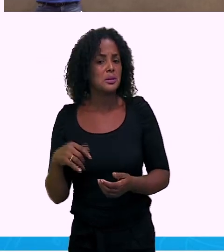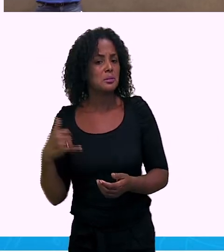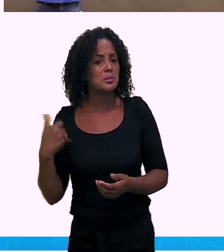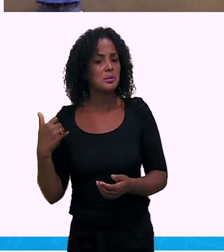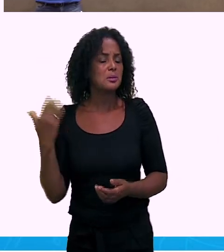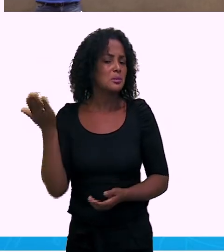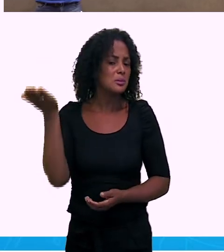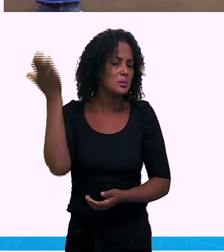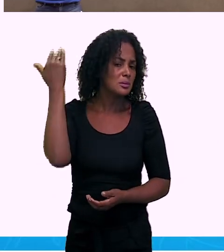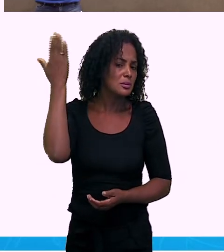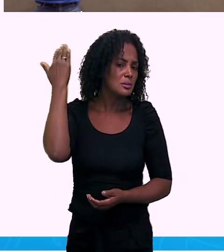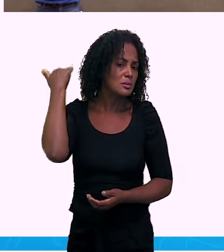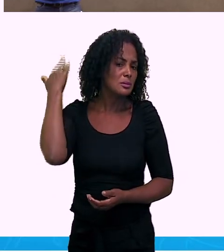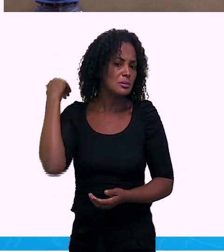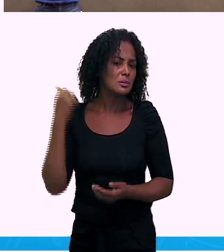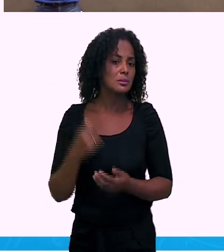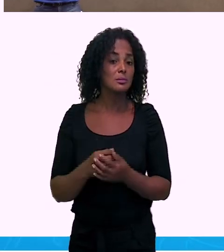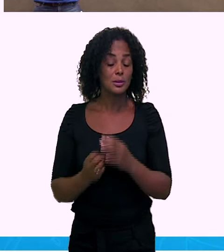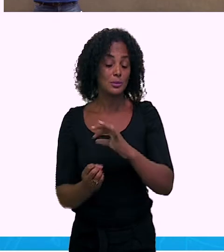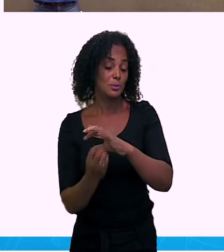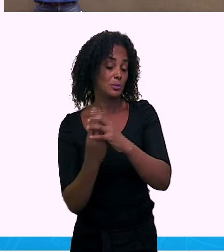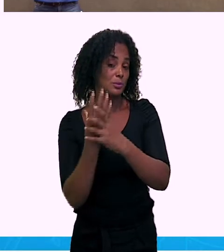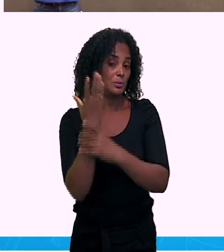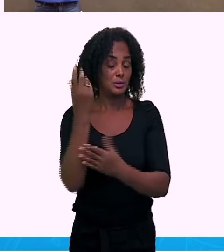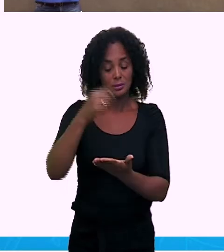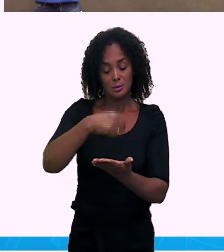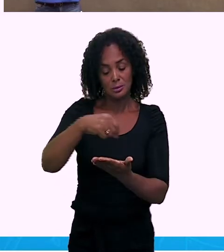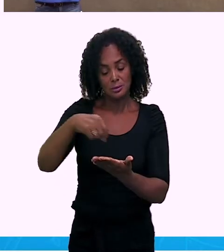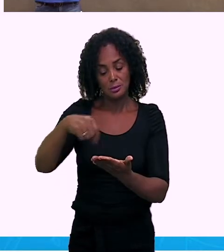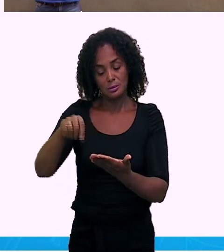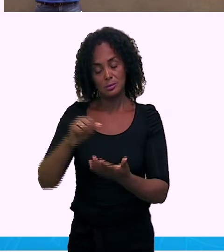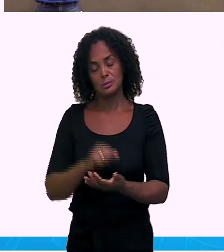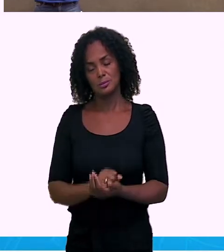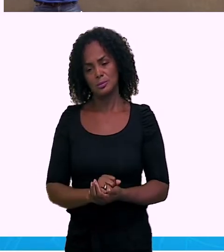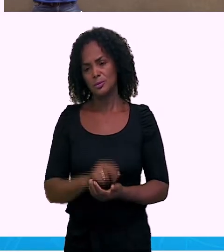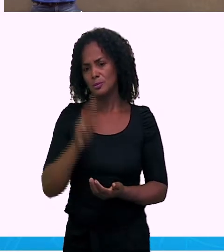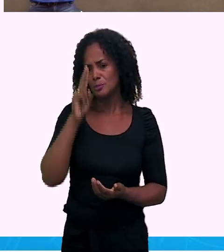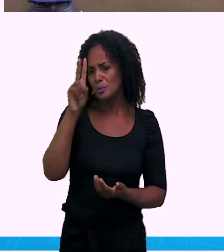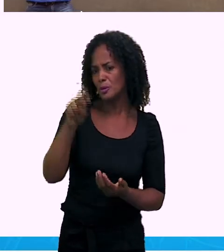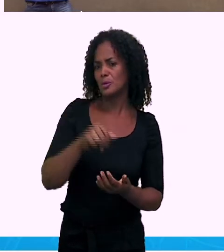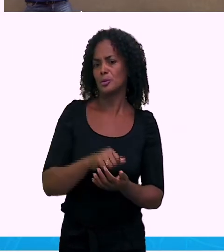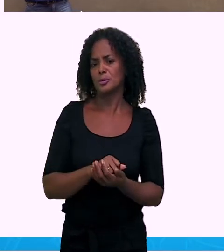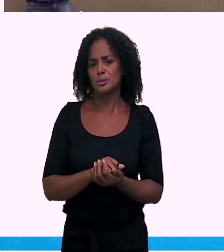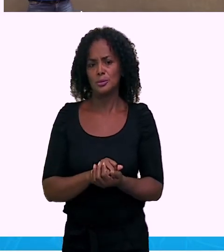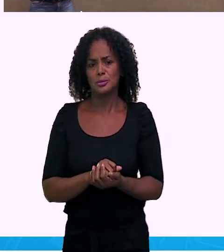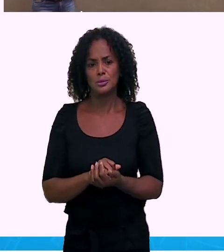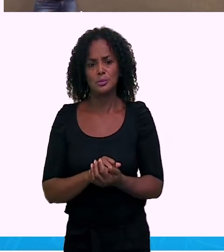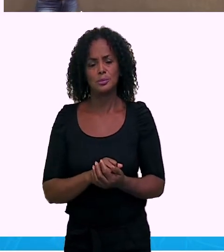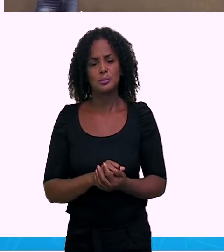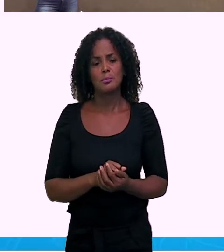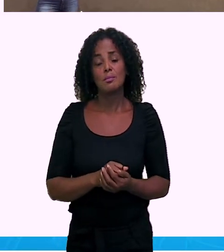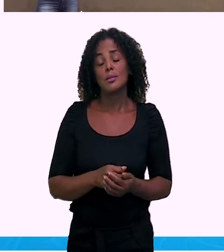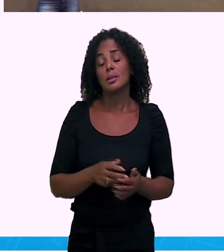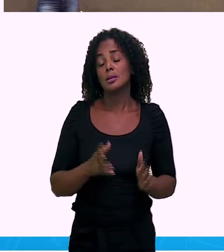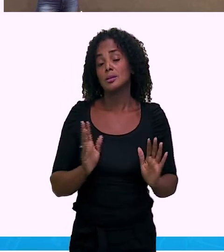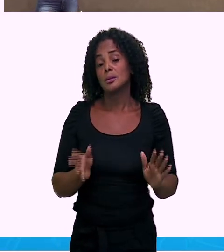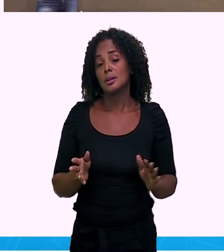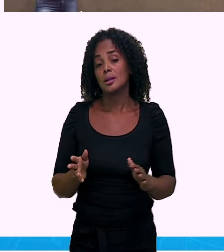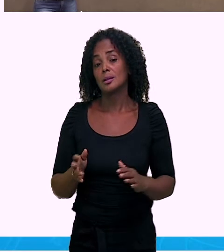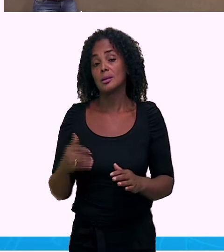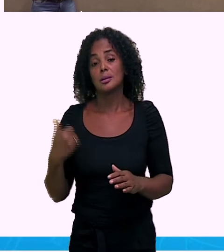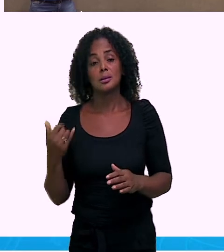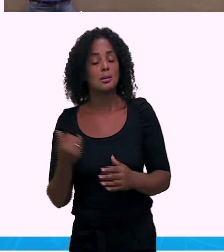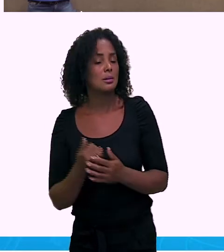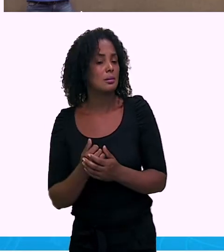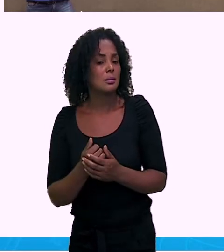Antiga ela é marcada pelo surgimento da escrita, foi o forte da Idade Antiga. Já a Idade Média, que é